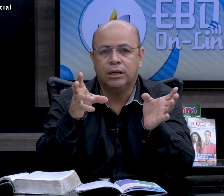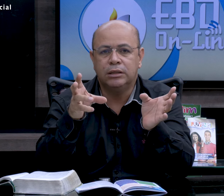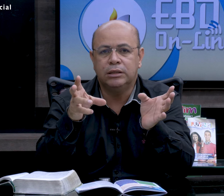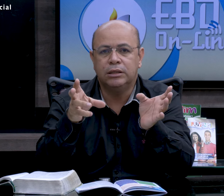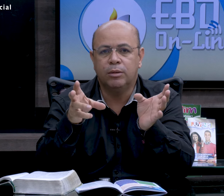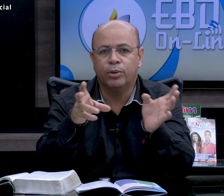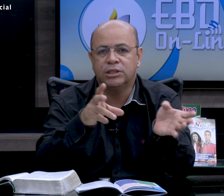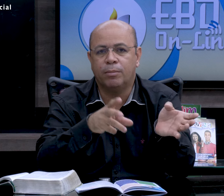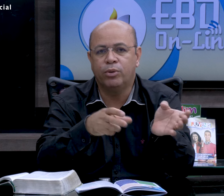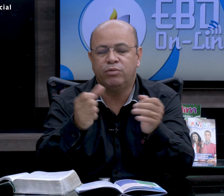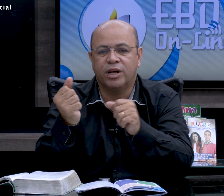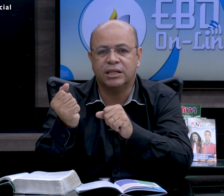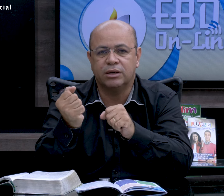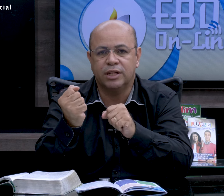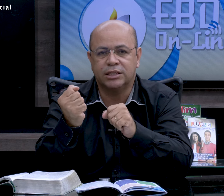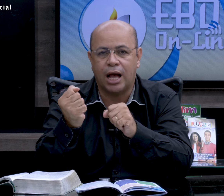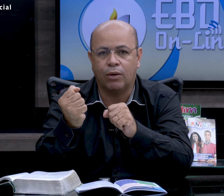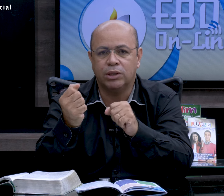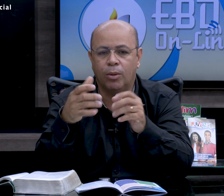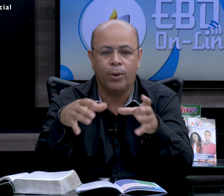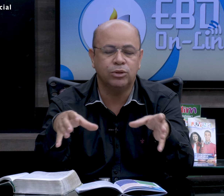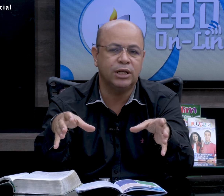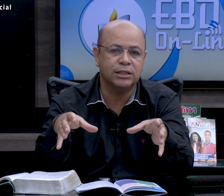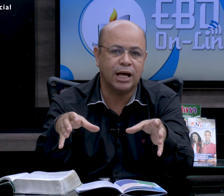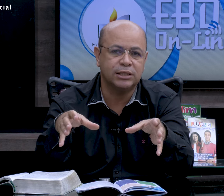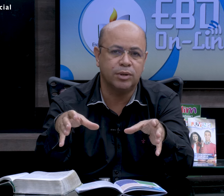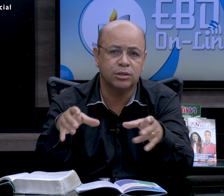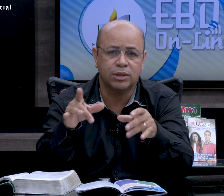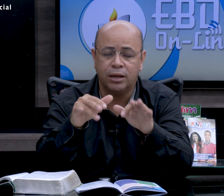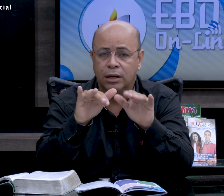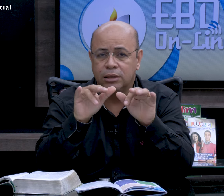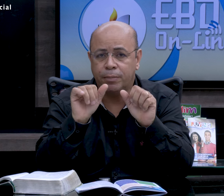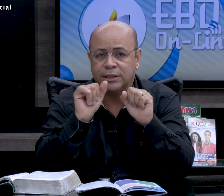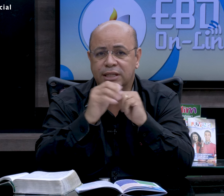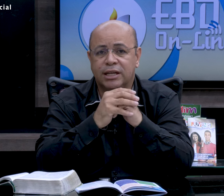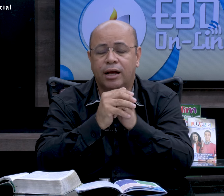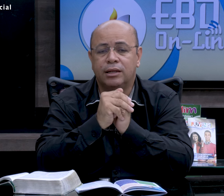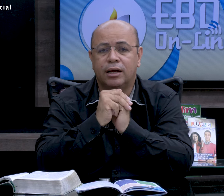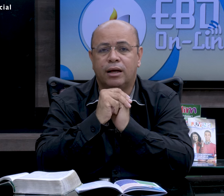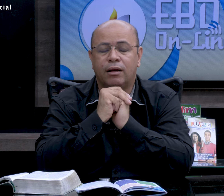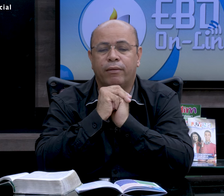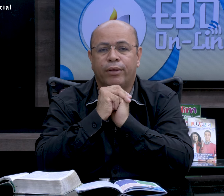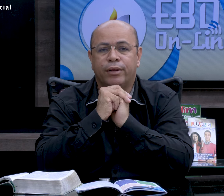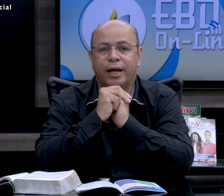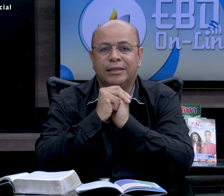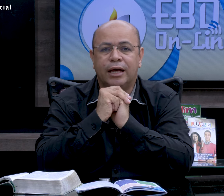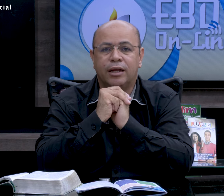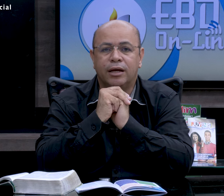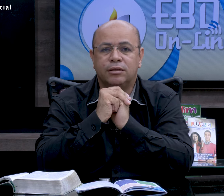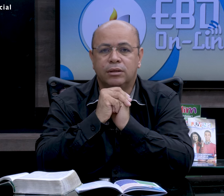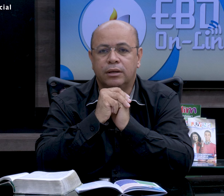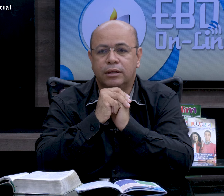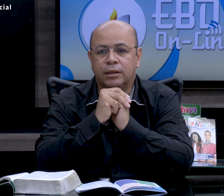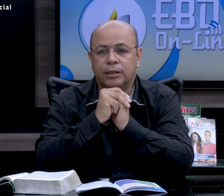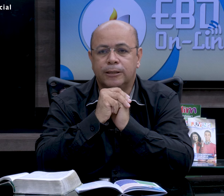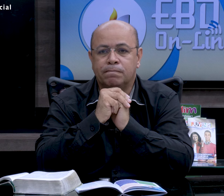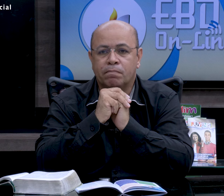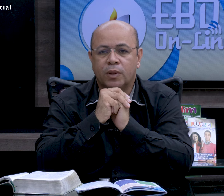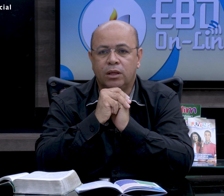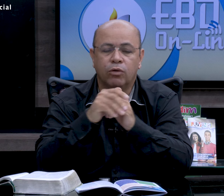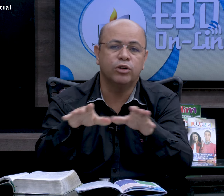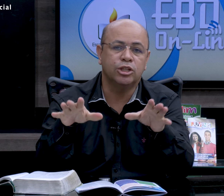de e de depois a purificação dessa água então pode utilizar assim mesmo n pesquisar aí na na na internet